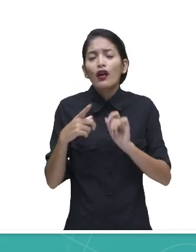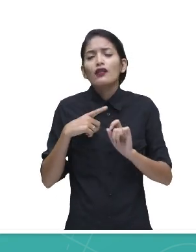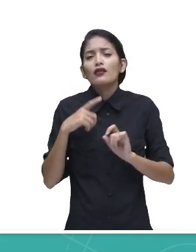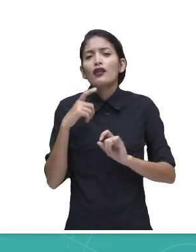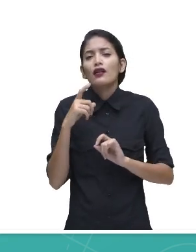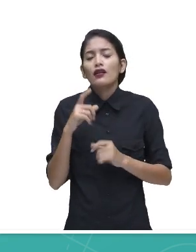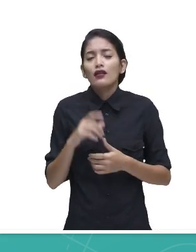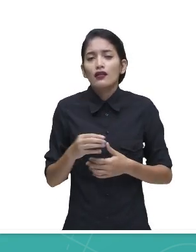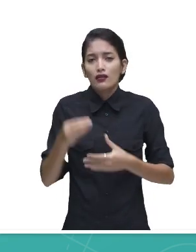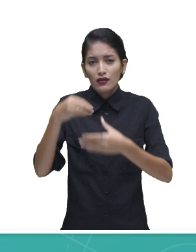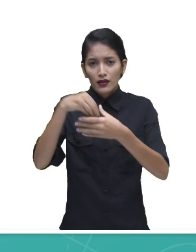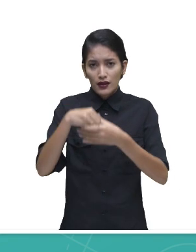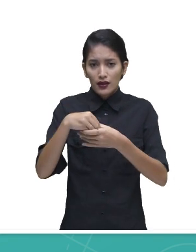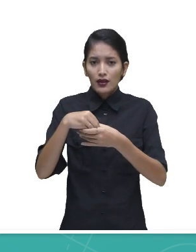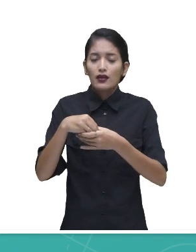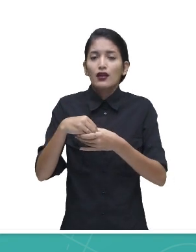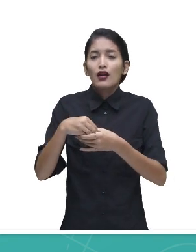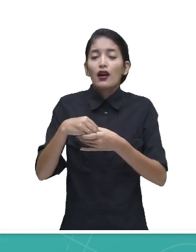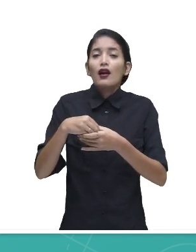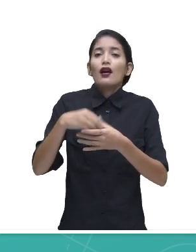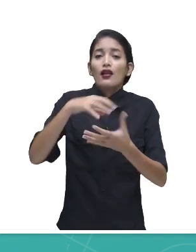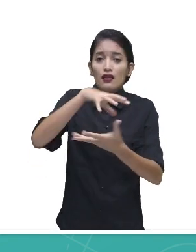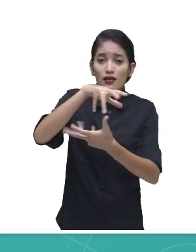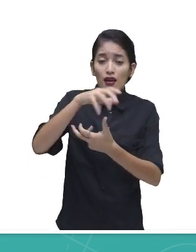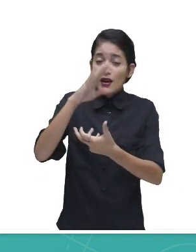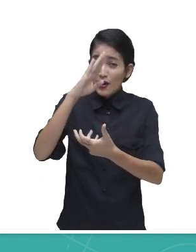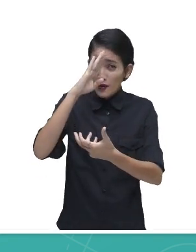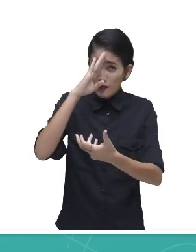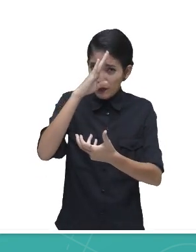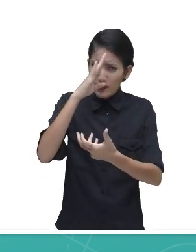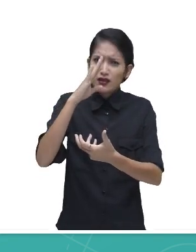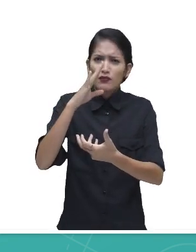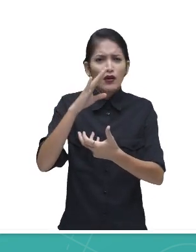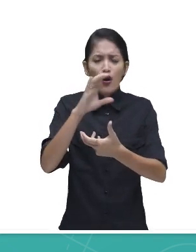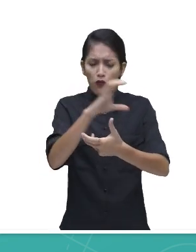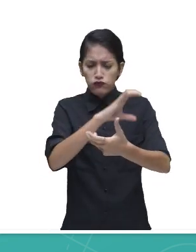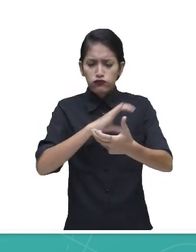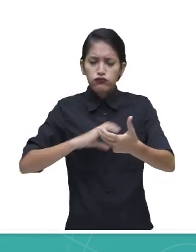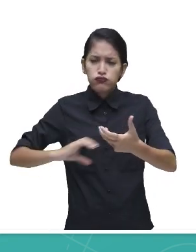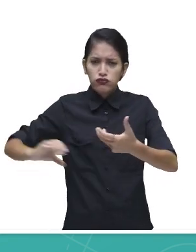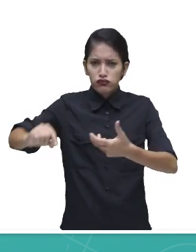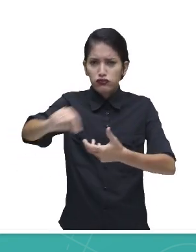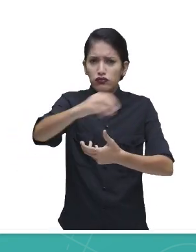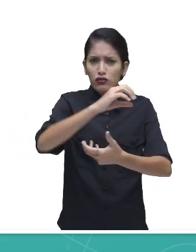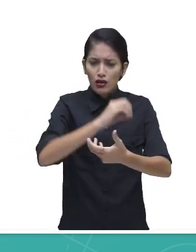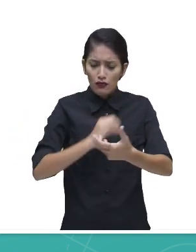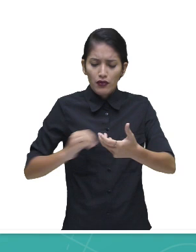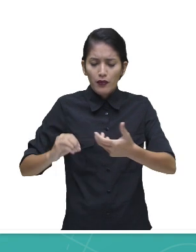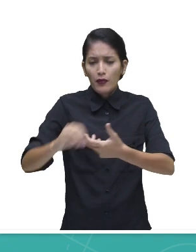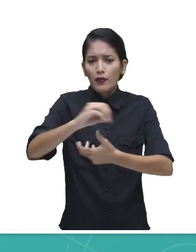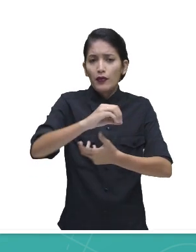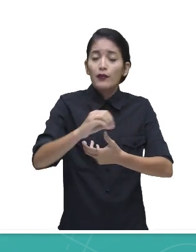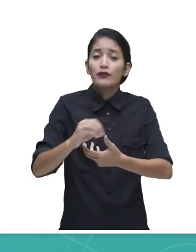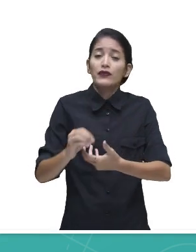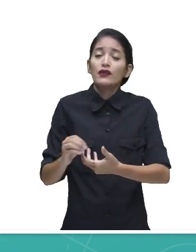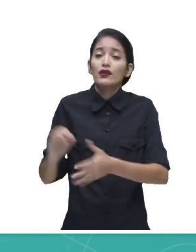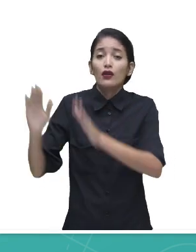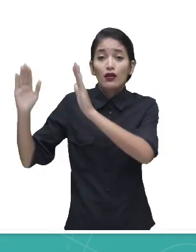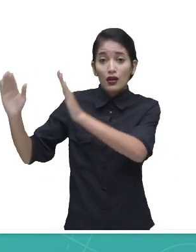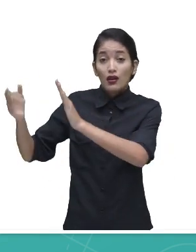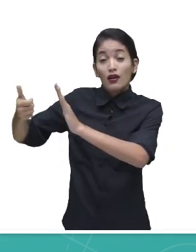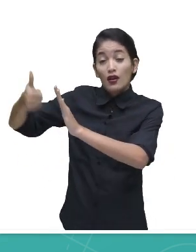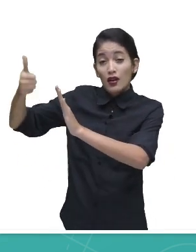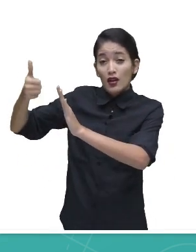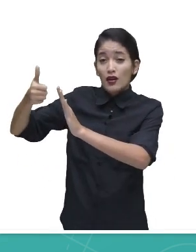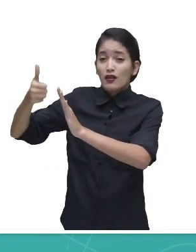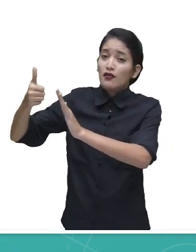tenho a Terra no centro de tudo, né? Então, esse modelo onde eu tenho a Terra no